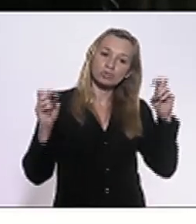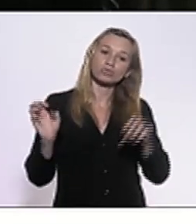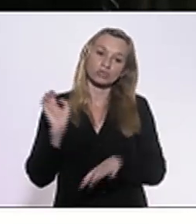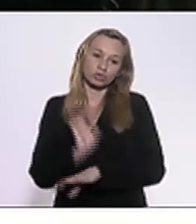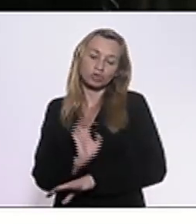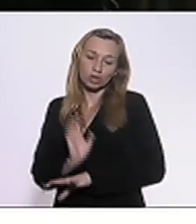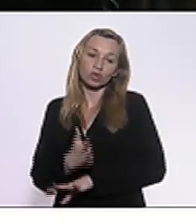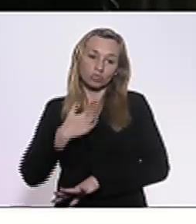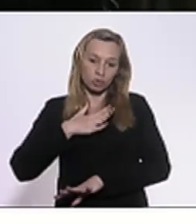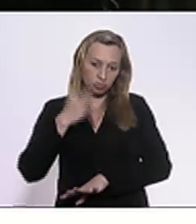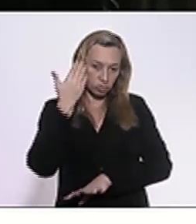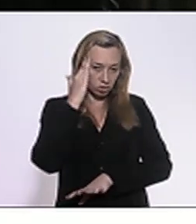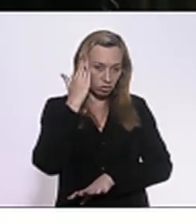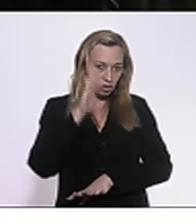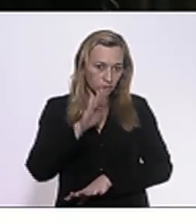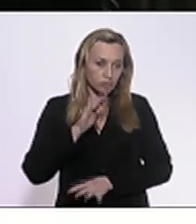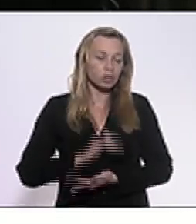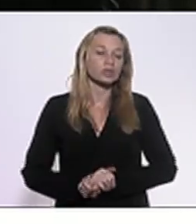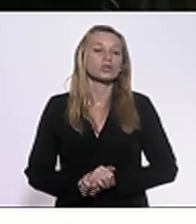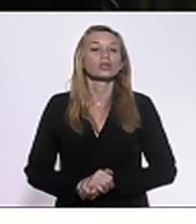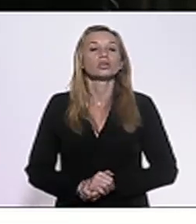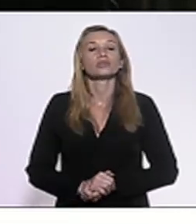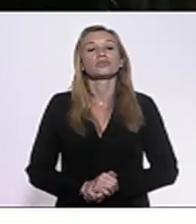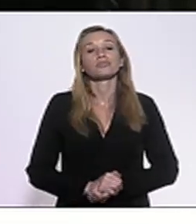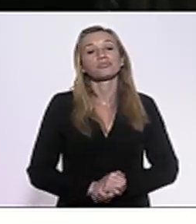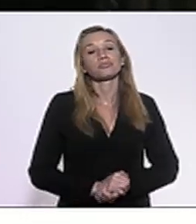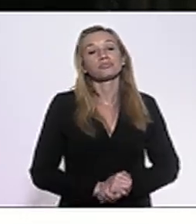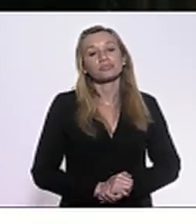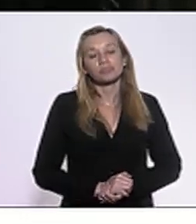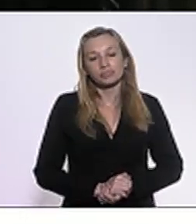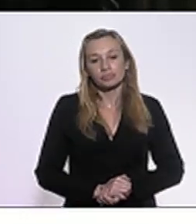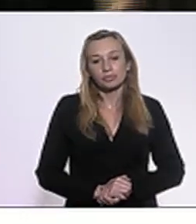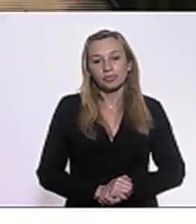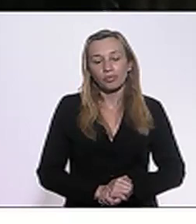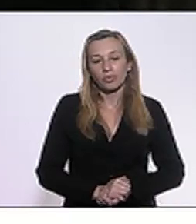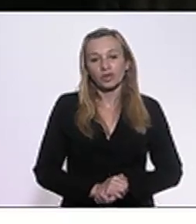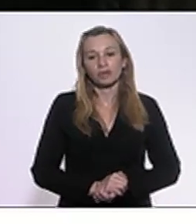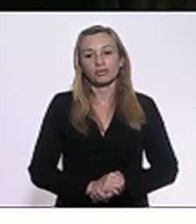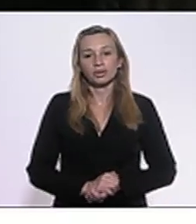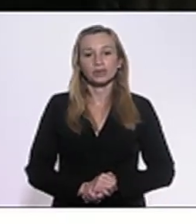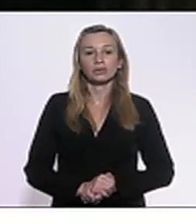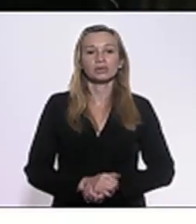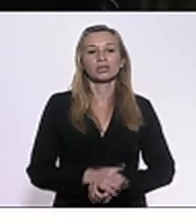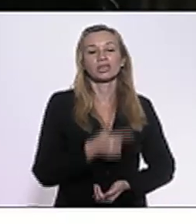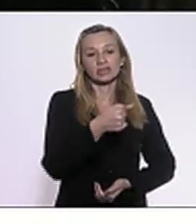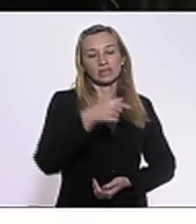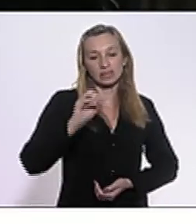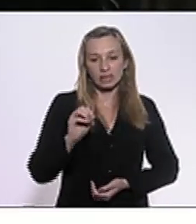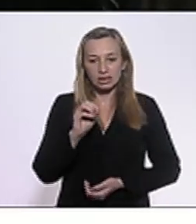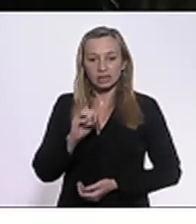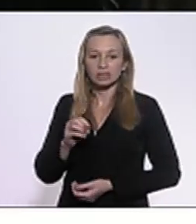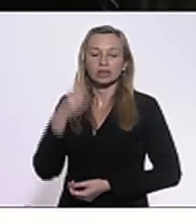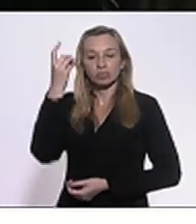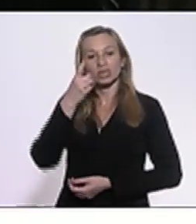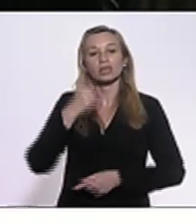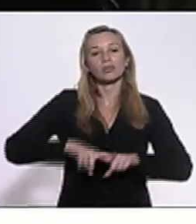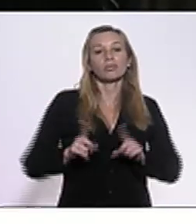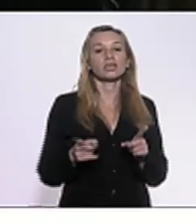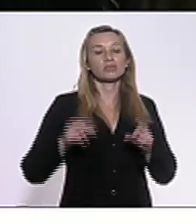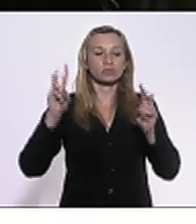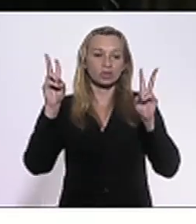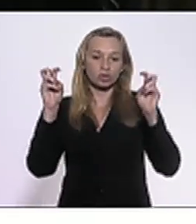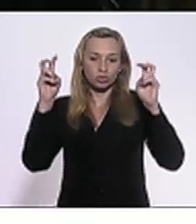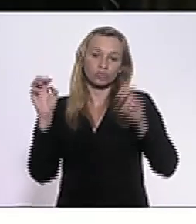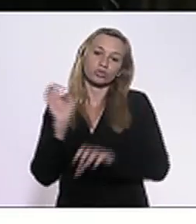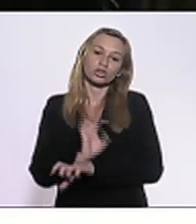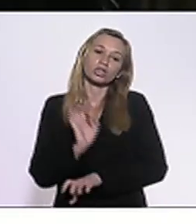meu entendimento. E aqui eu digo sempre no meu entendimento, porque aqui 70 deputados, mas as questões de Estado estão